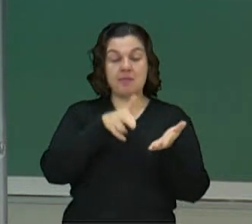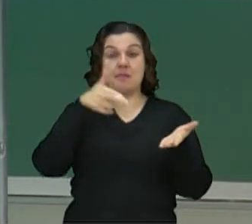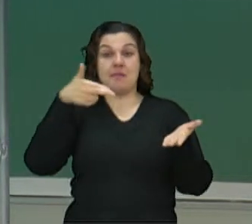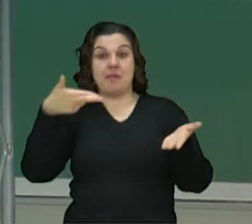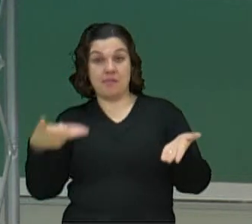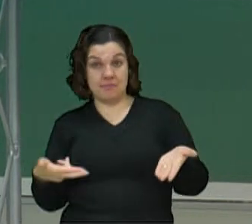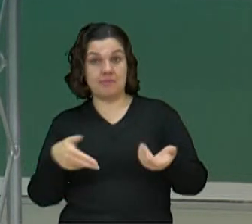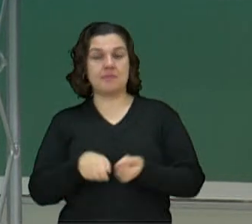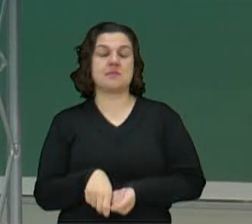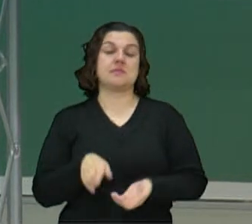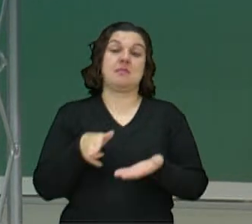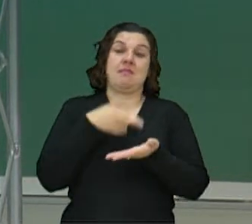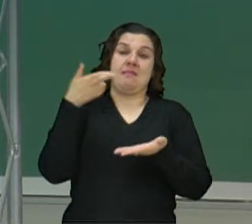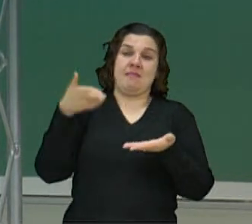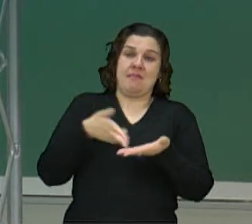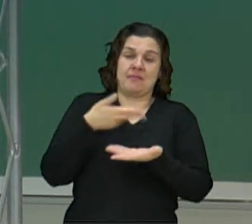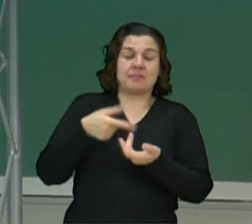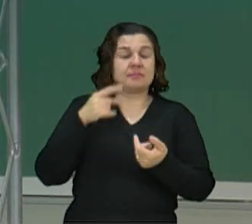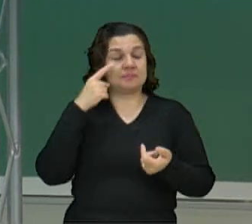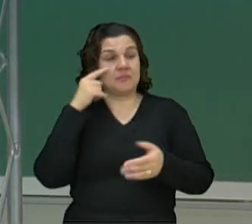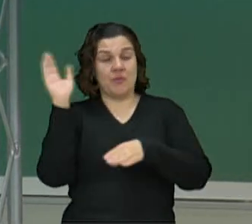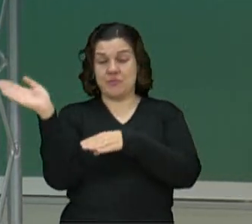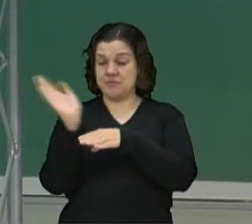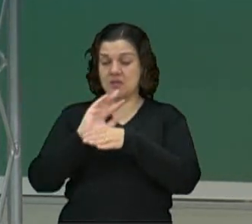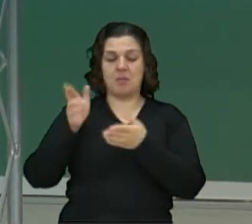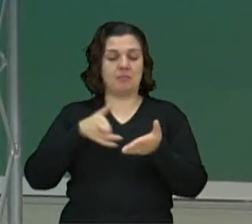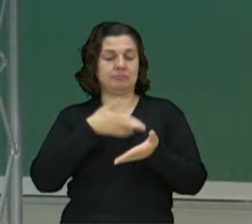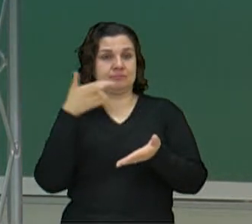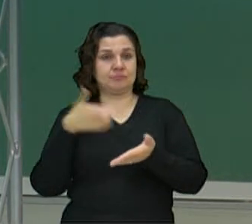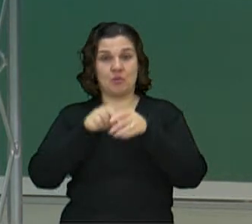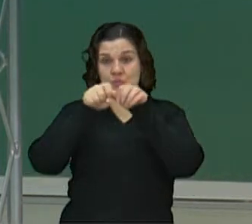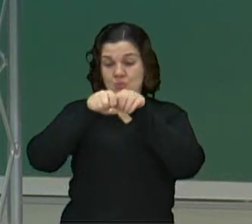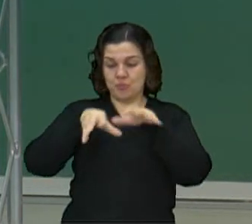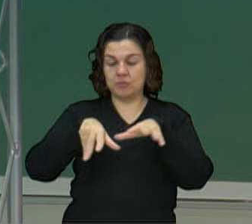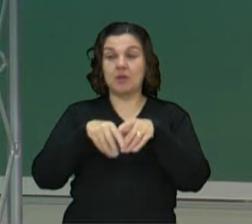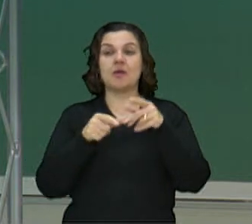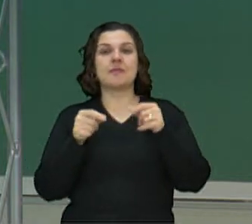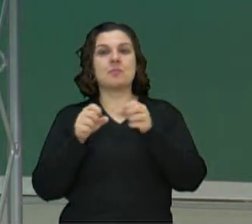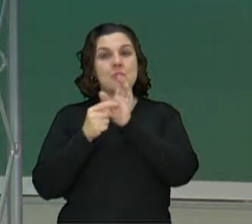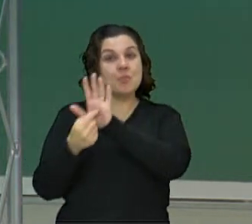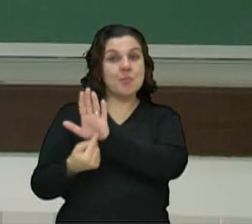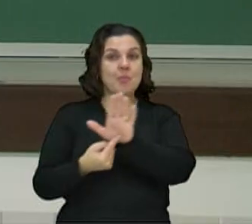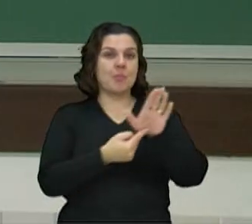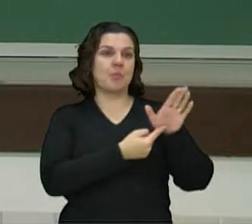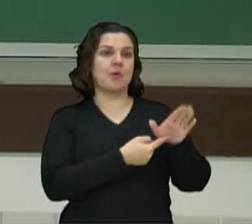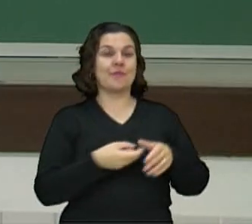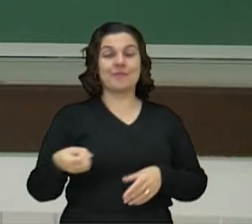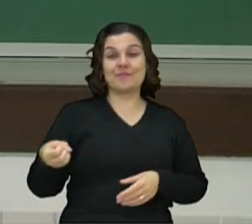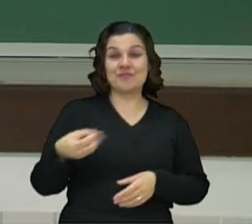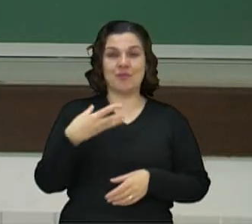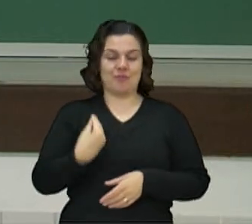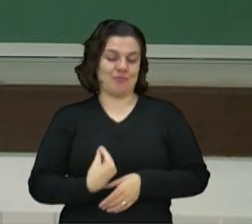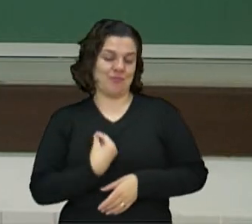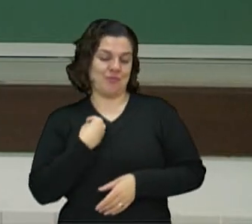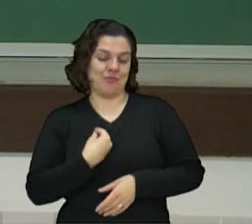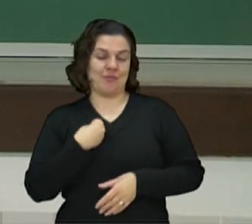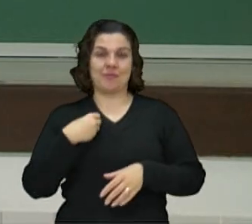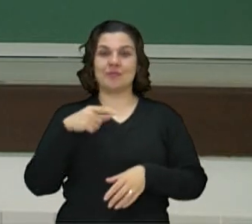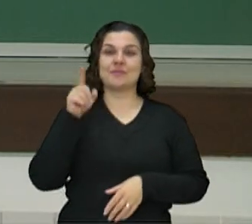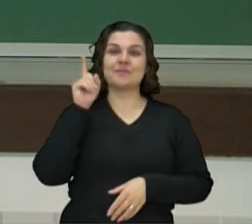grande circulação. Cinema e revistas faziam propaganda desse estilo de